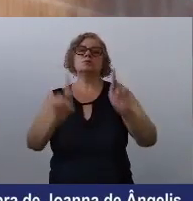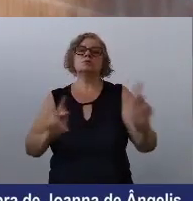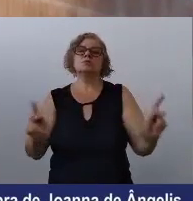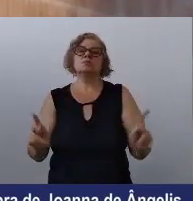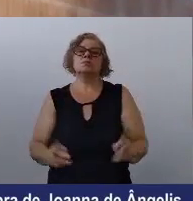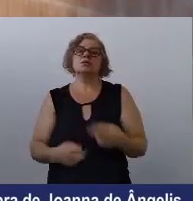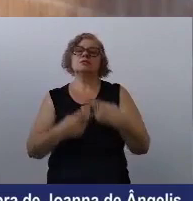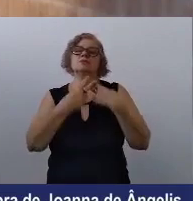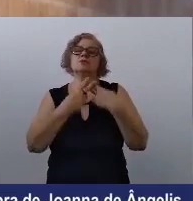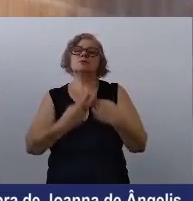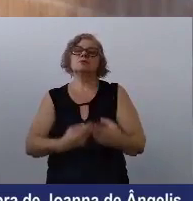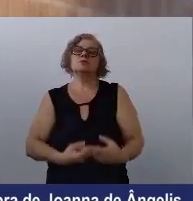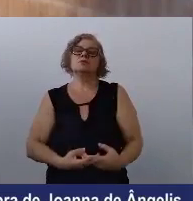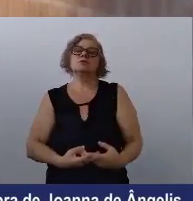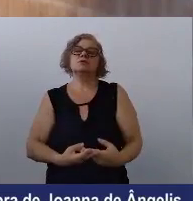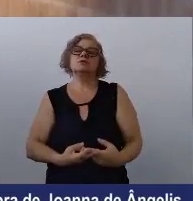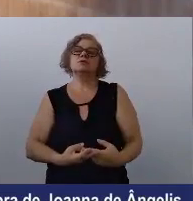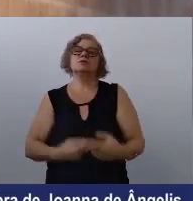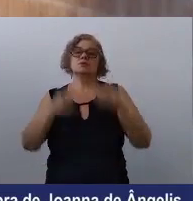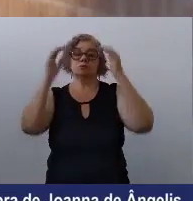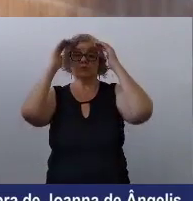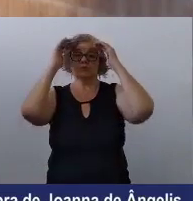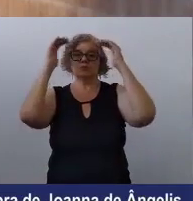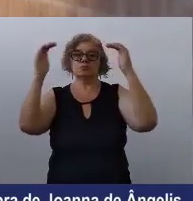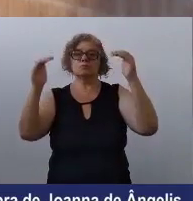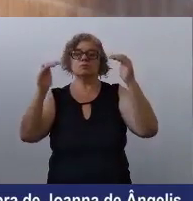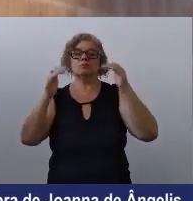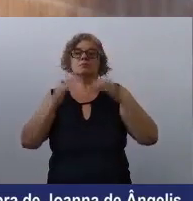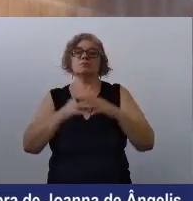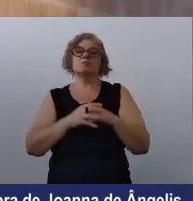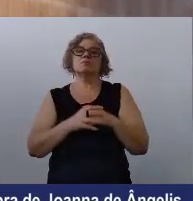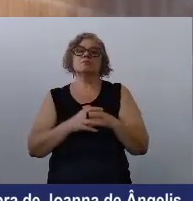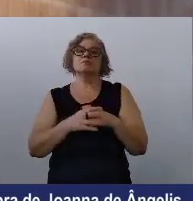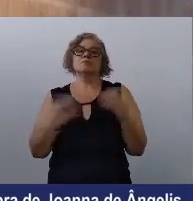muita tolerância e muito respeito.